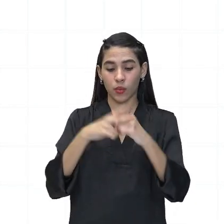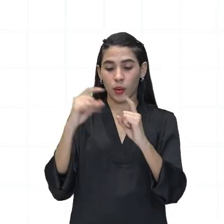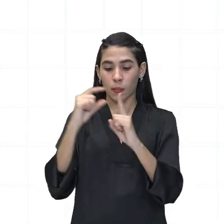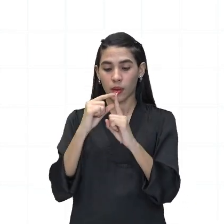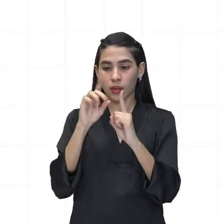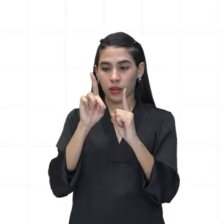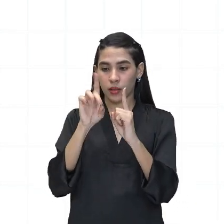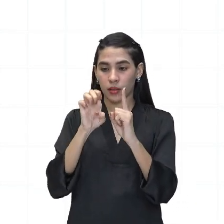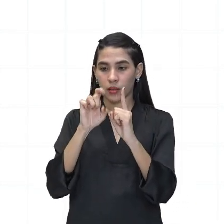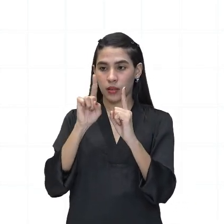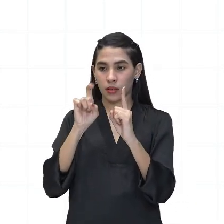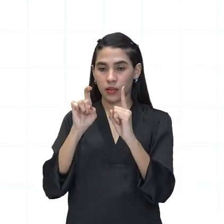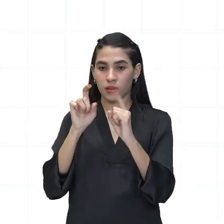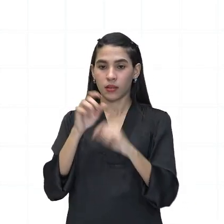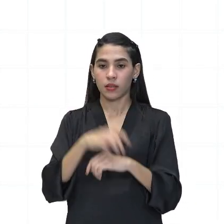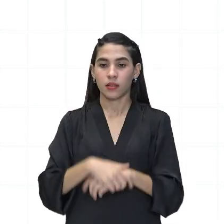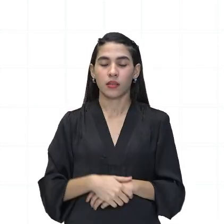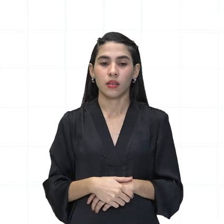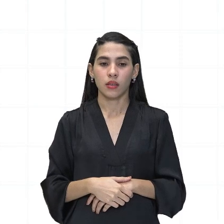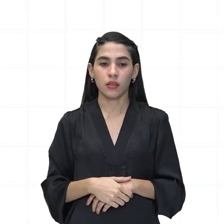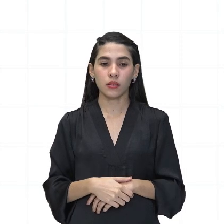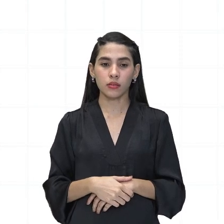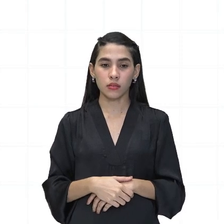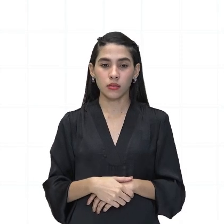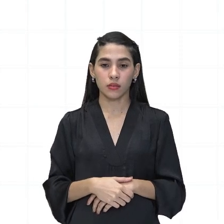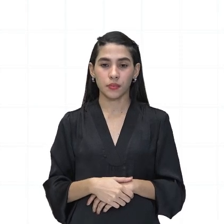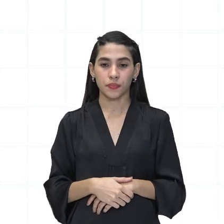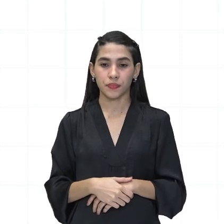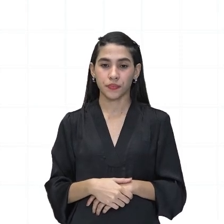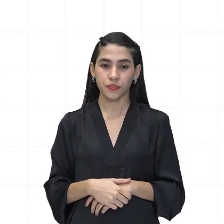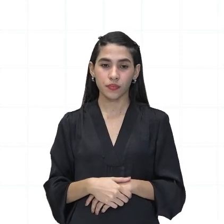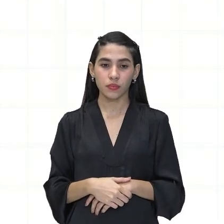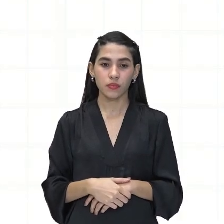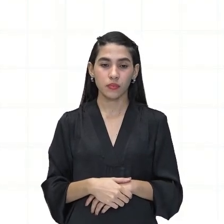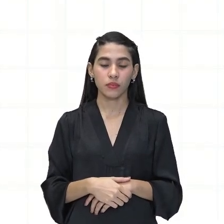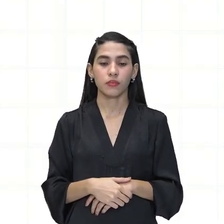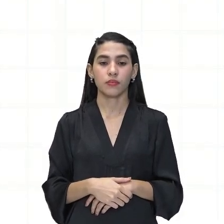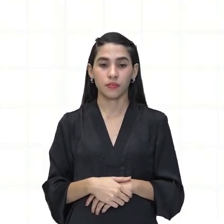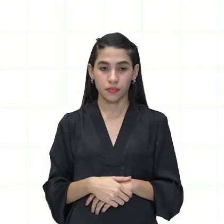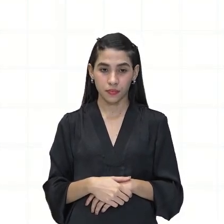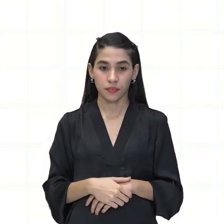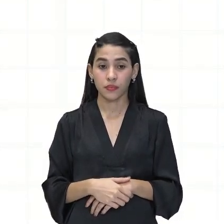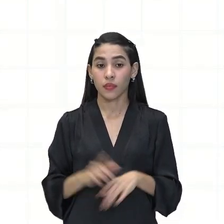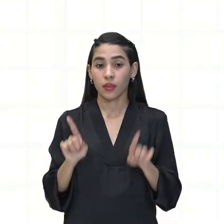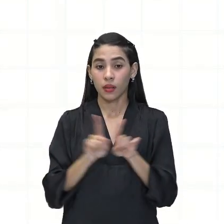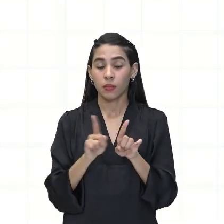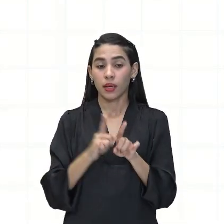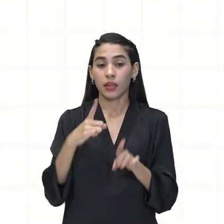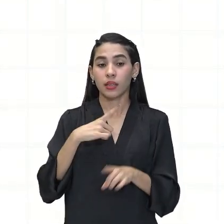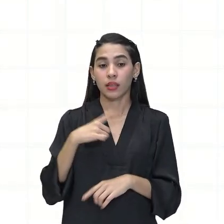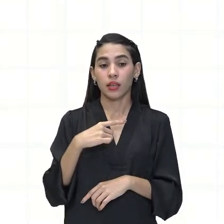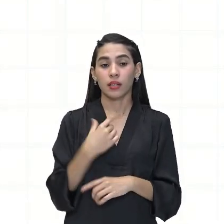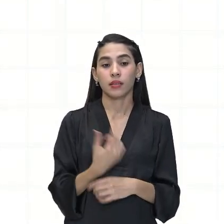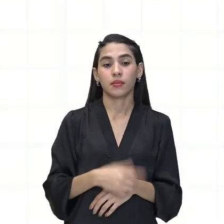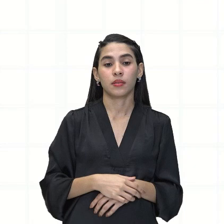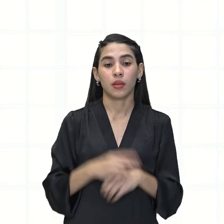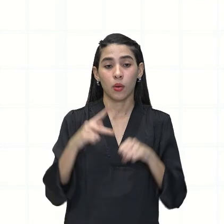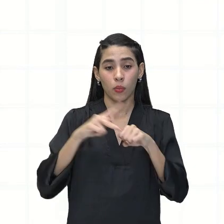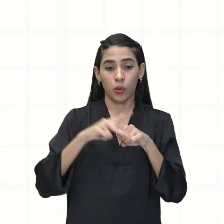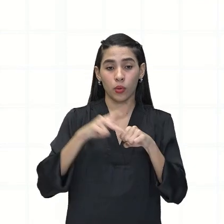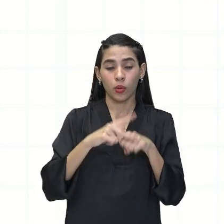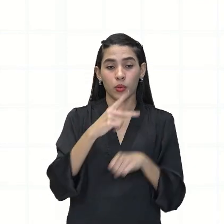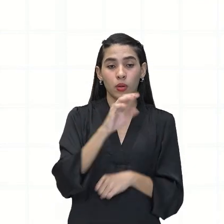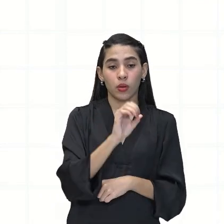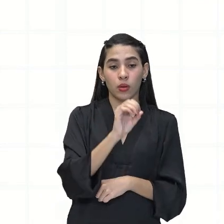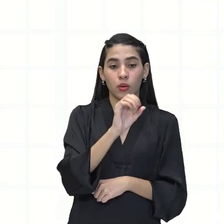tá aqui o verbo, já tá destacado de verdezinho, mas eu vou passar aqui de novo. Nós temos o nosso pronome oblíquo me. E aqui